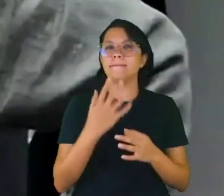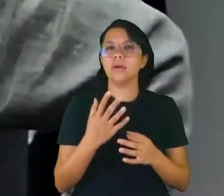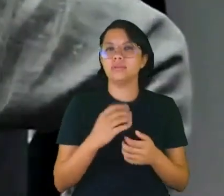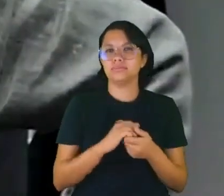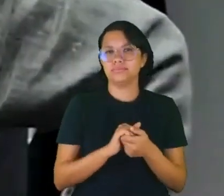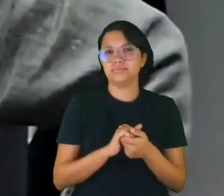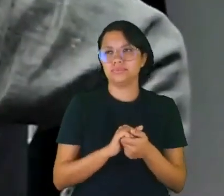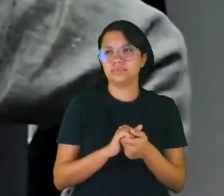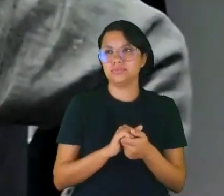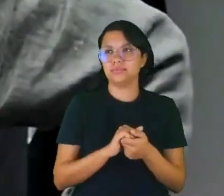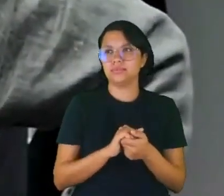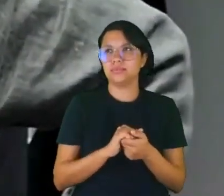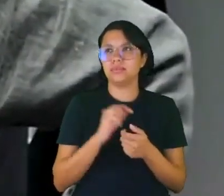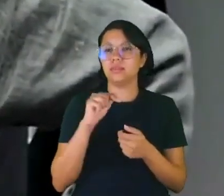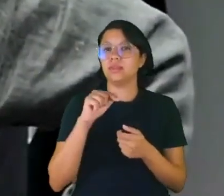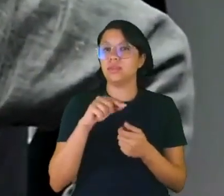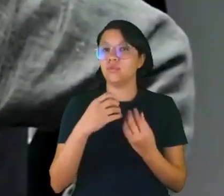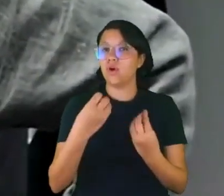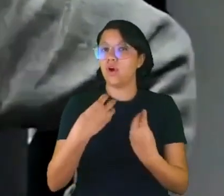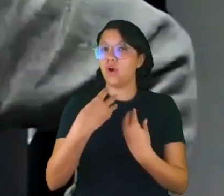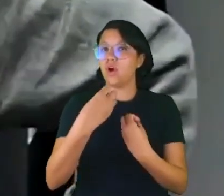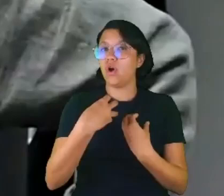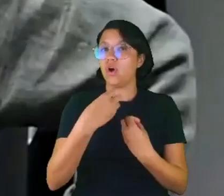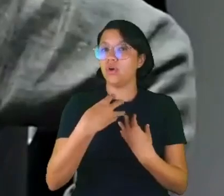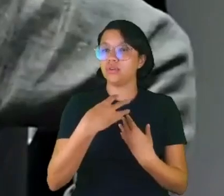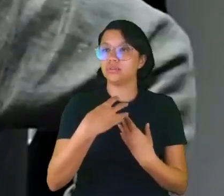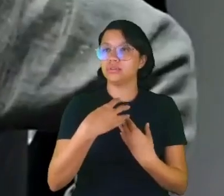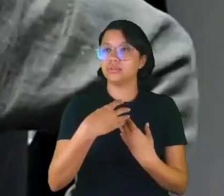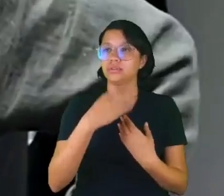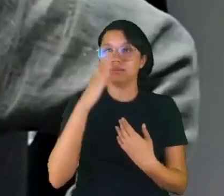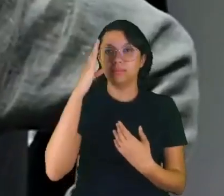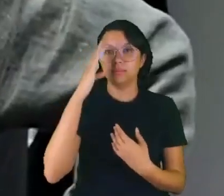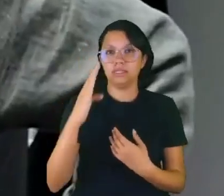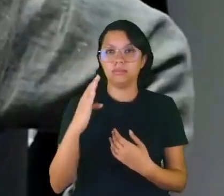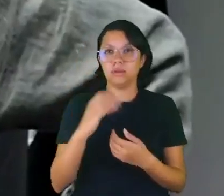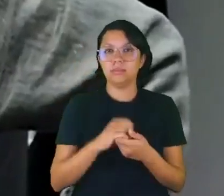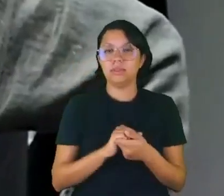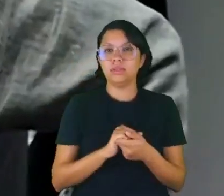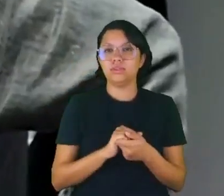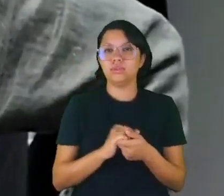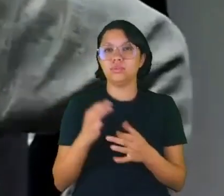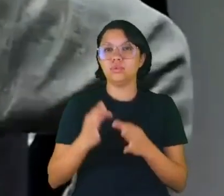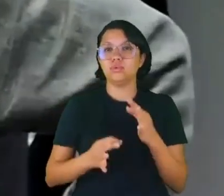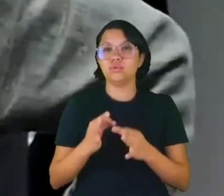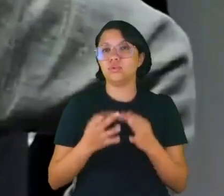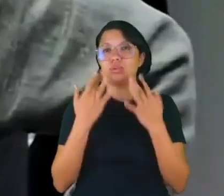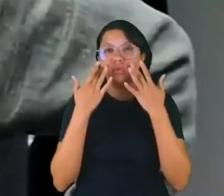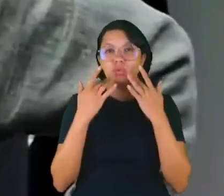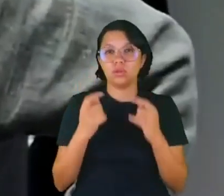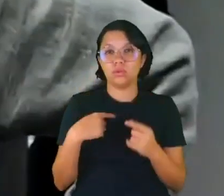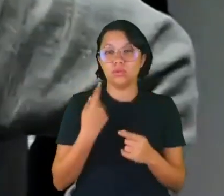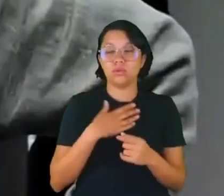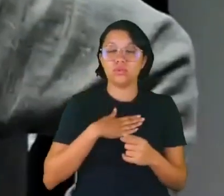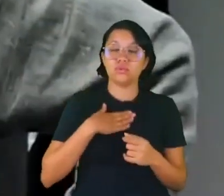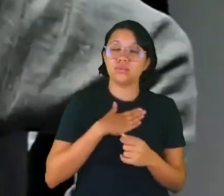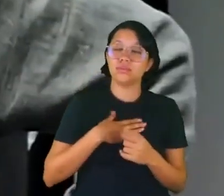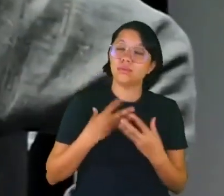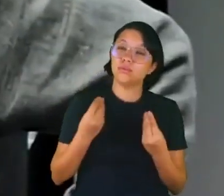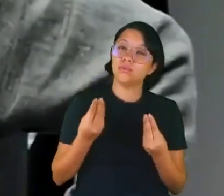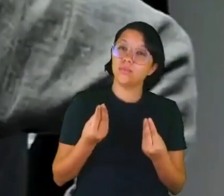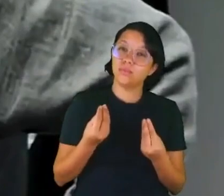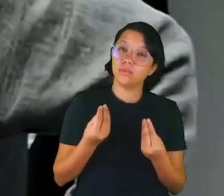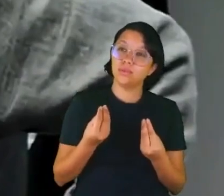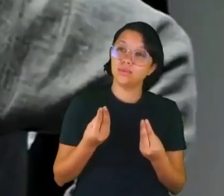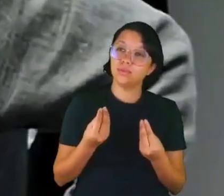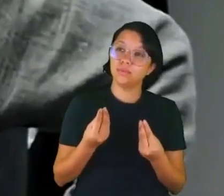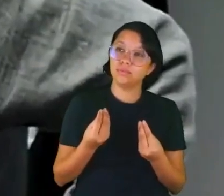boa. Isso foi nos ensinado principalmente pelo justnaturalismo, que nós gostamos tanto,